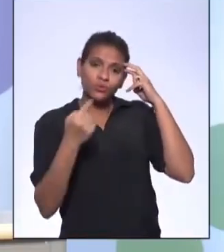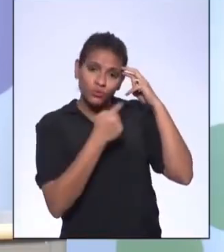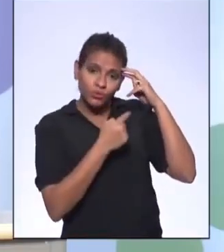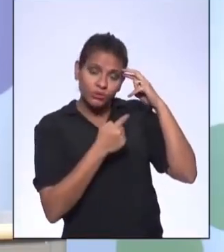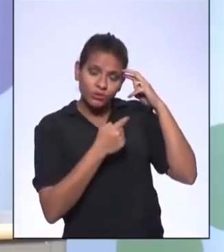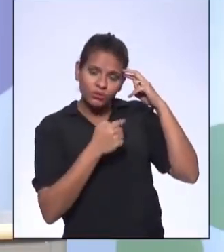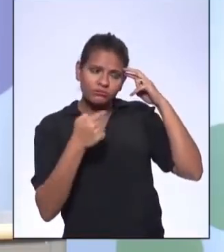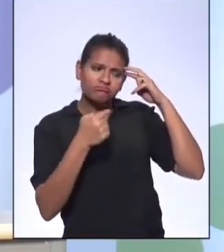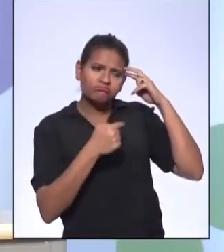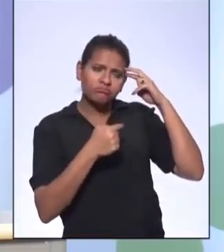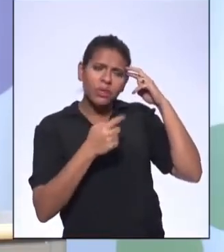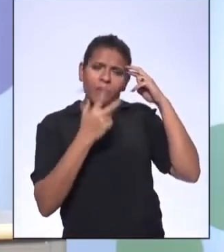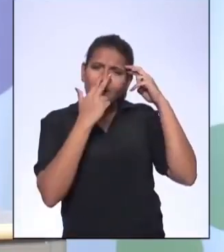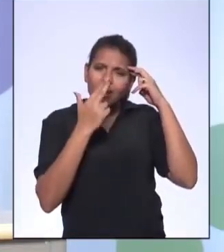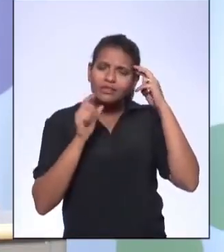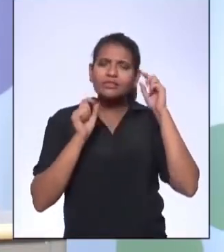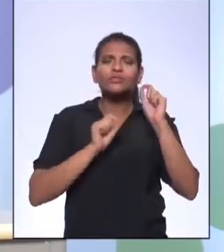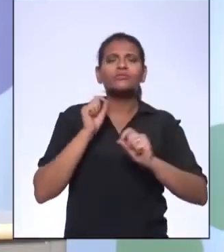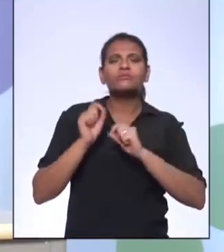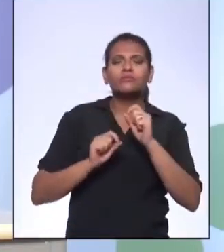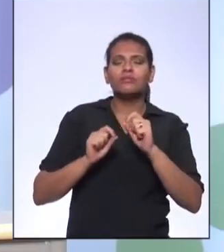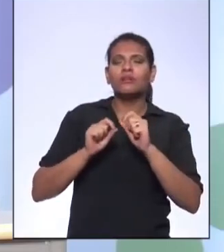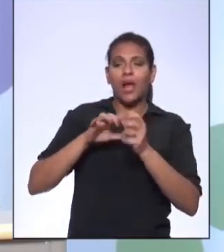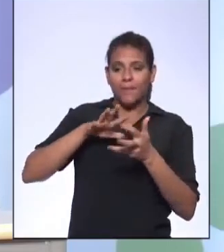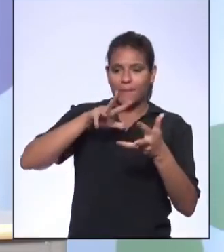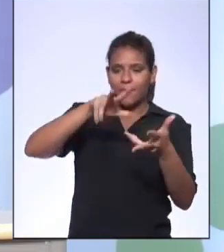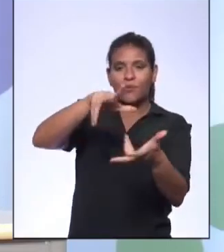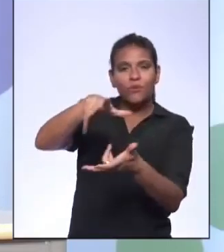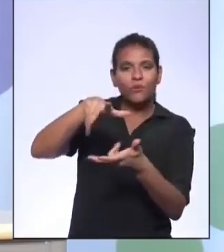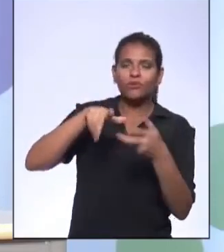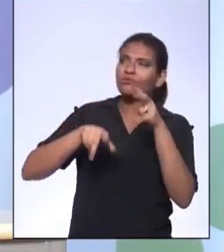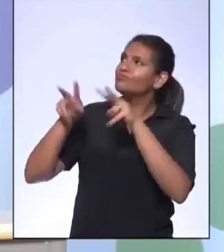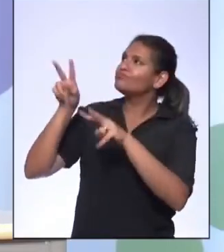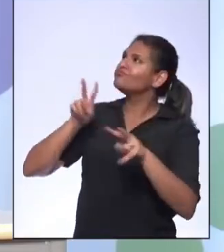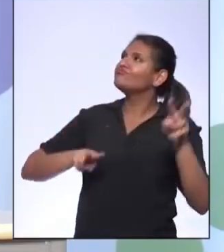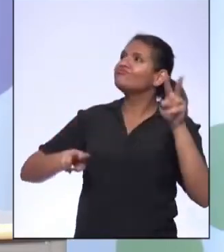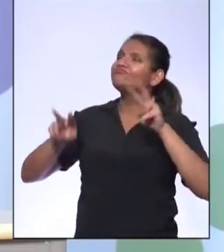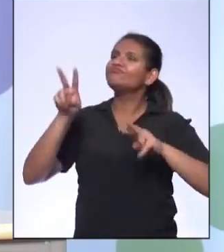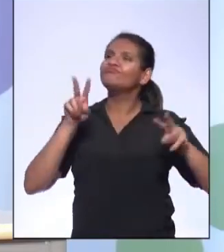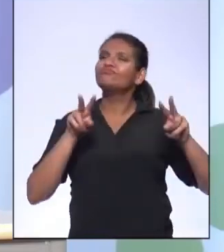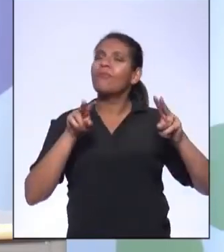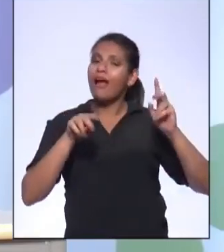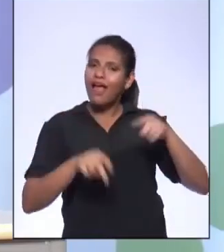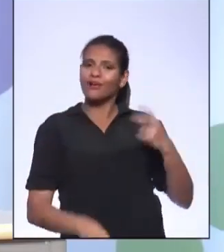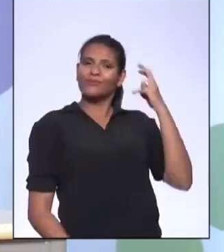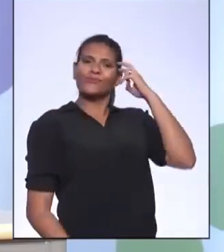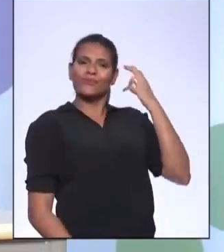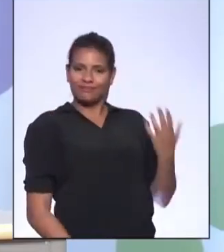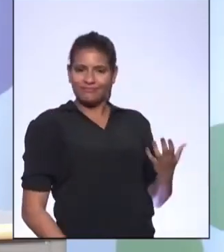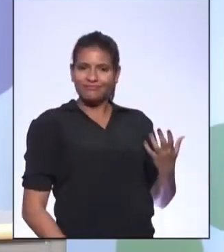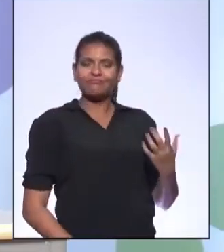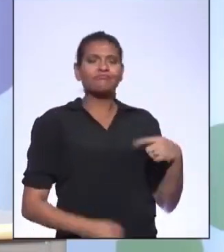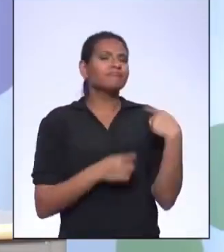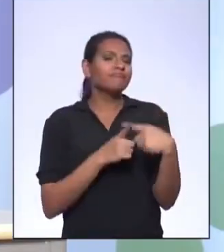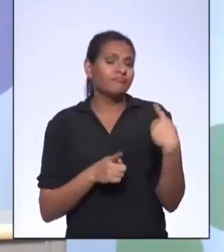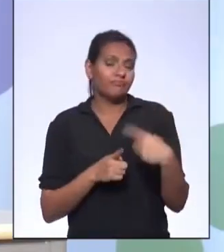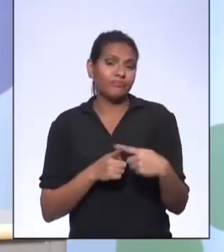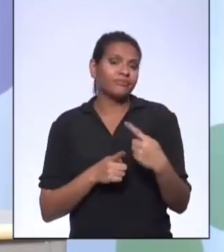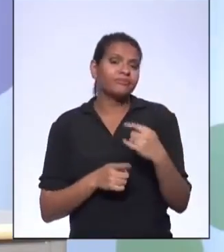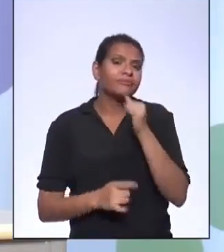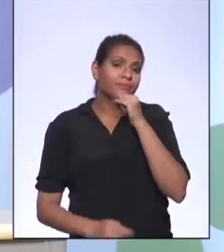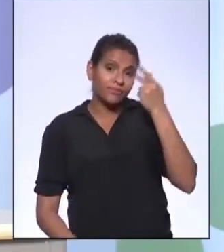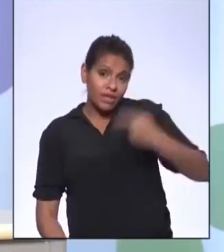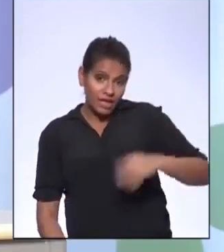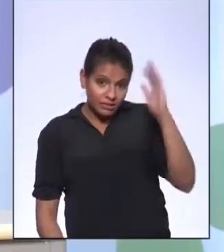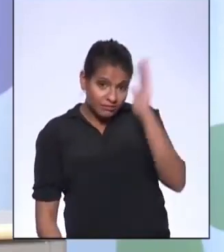Então, assim, cada cultura... Então, no Brasil, nós temos um conjunto de costumes, nós temos uma língua, nós temos danças,